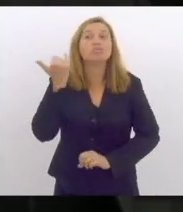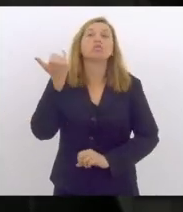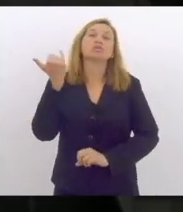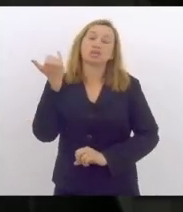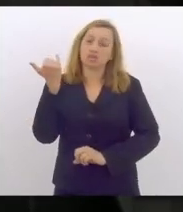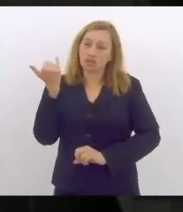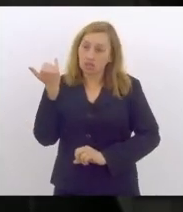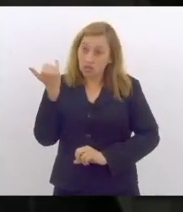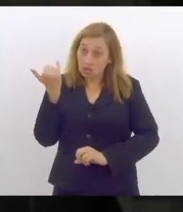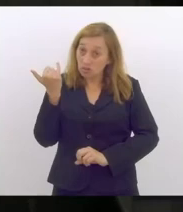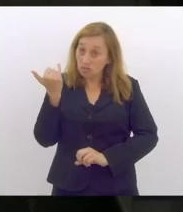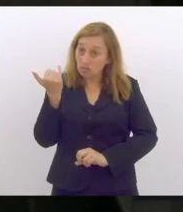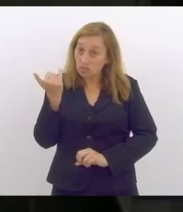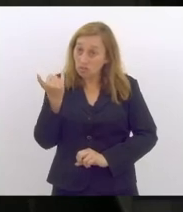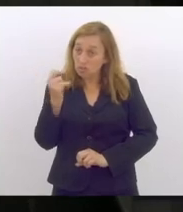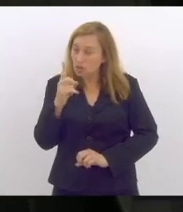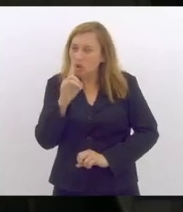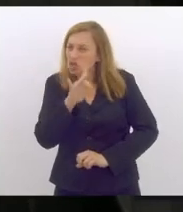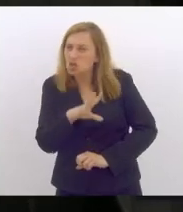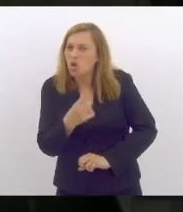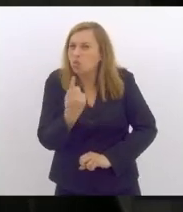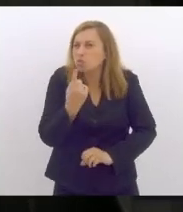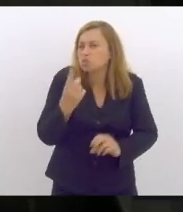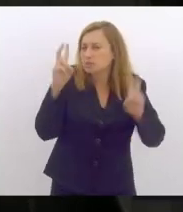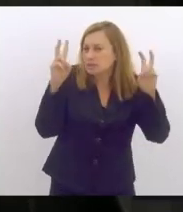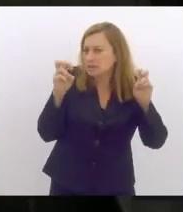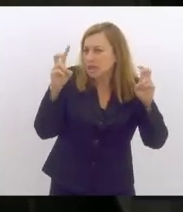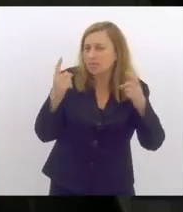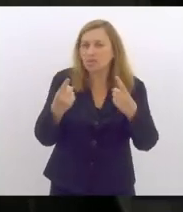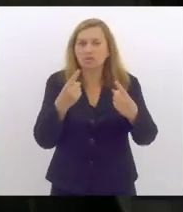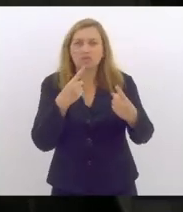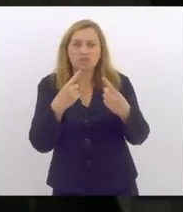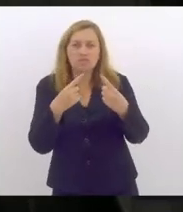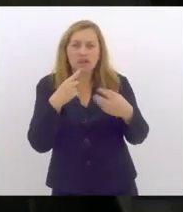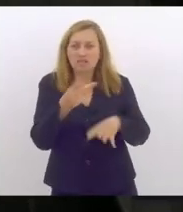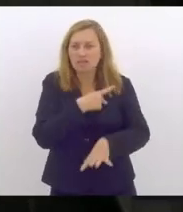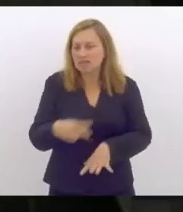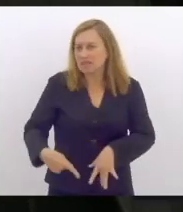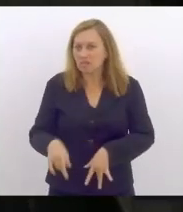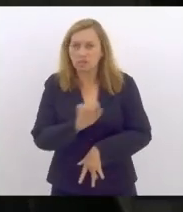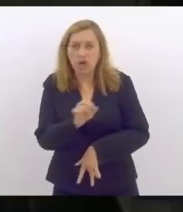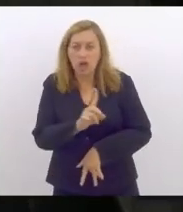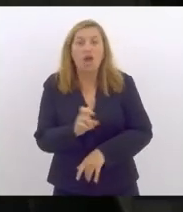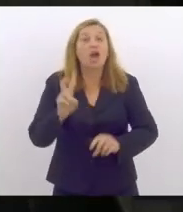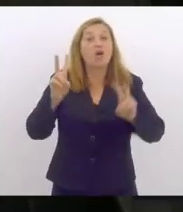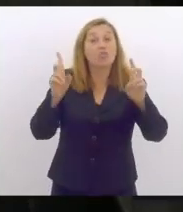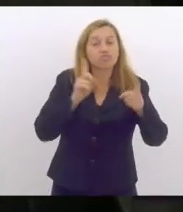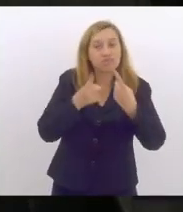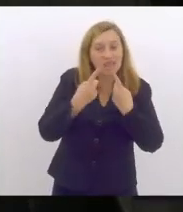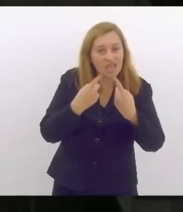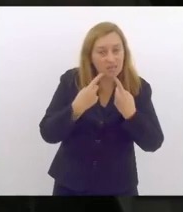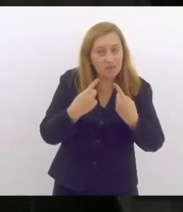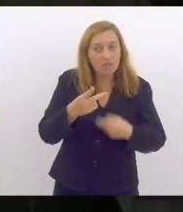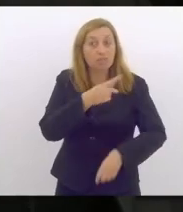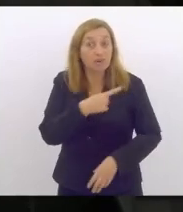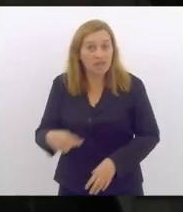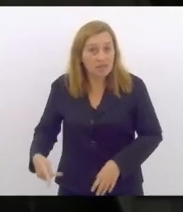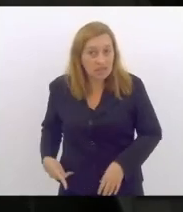importantíssimo, não é só um tema do debate presidencial, é um tema do debate